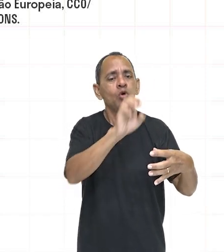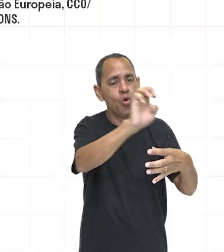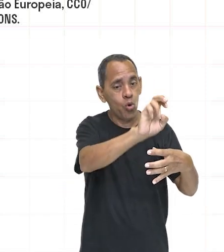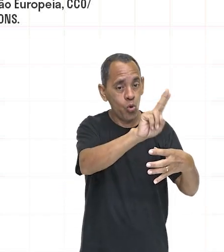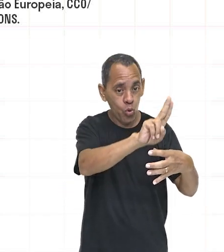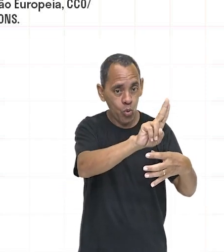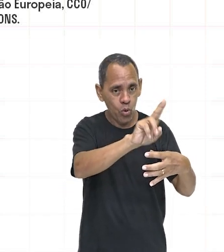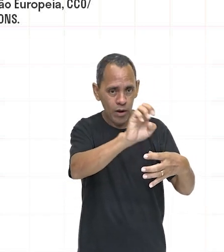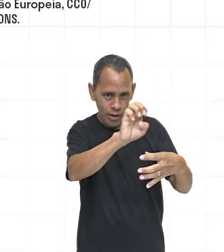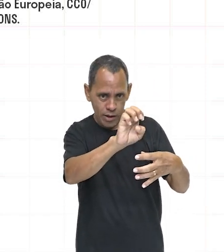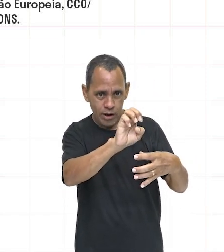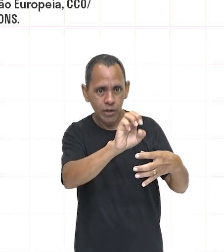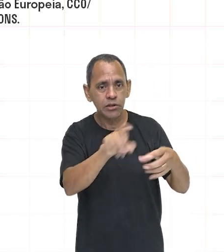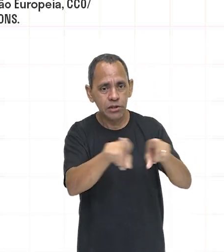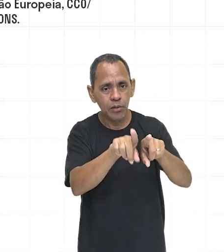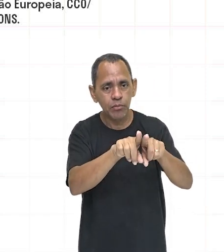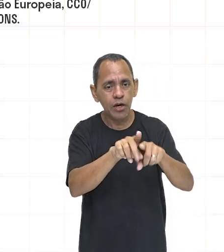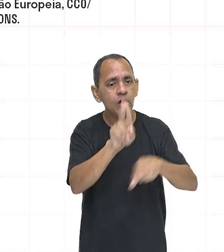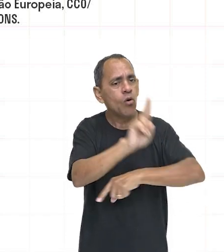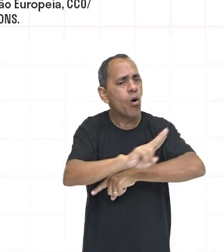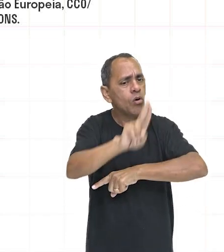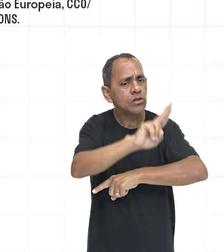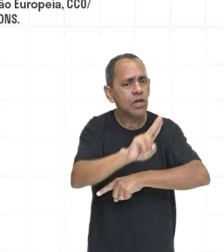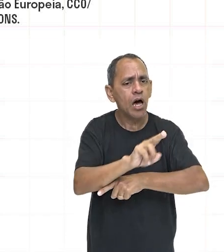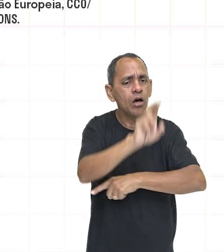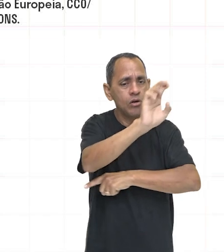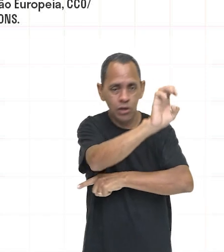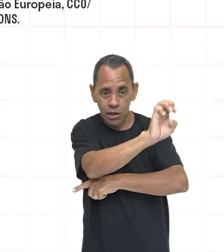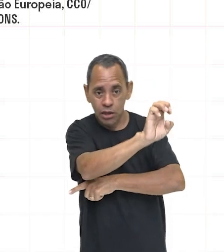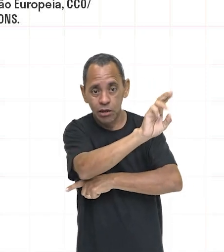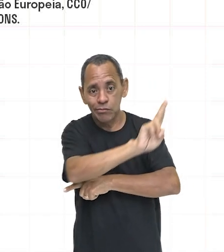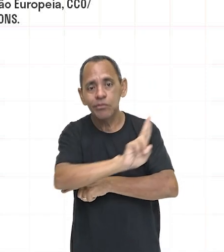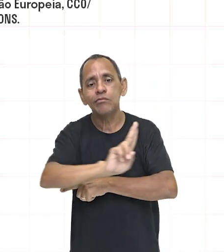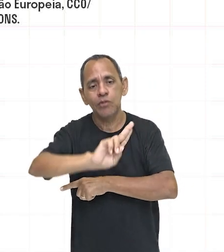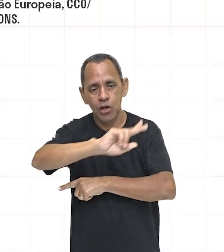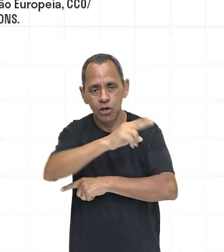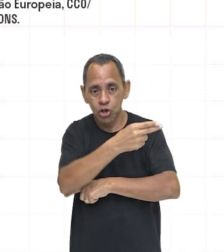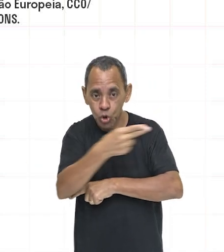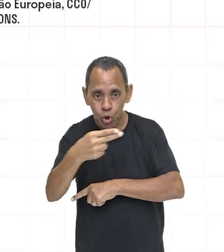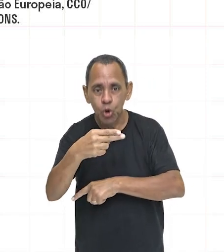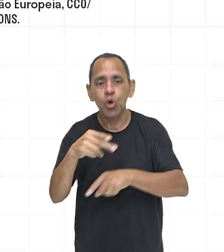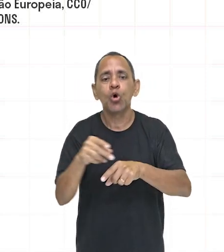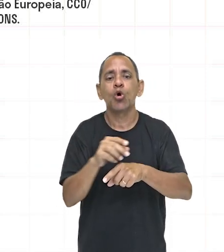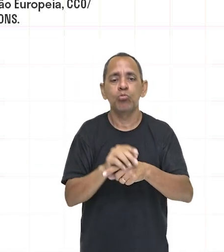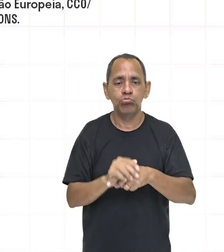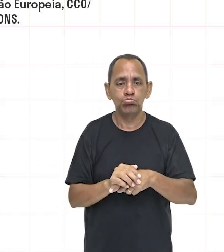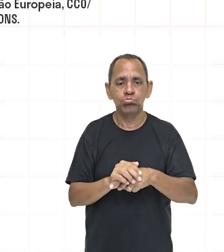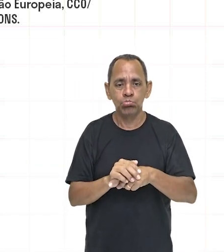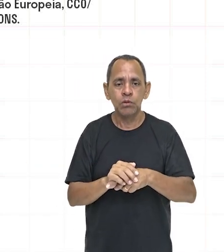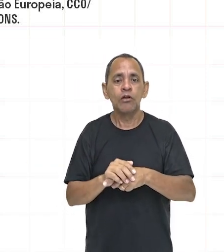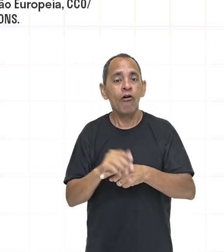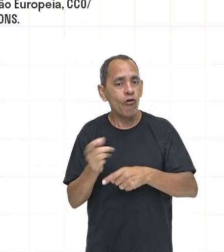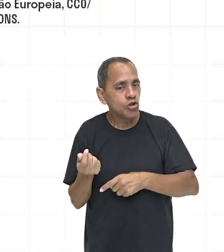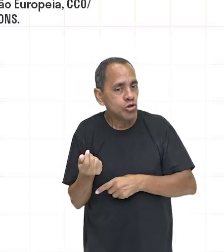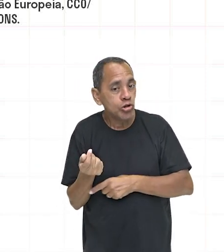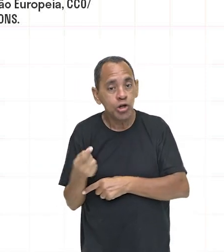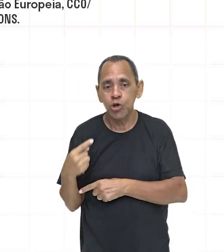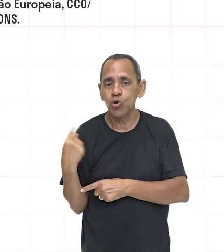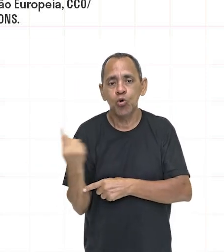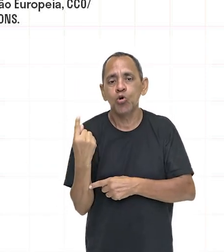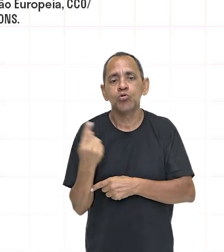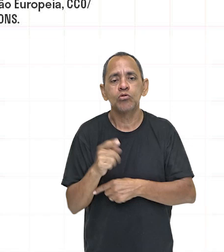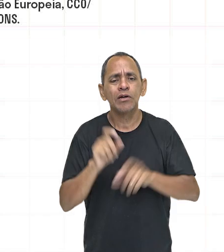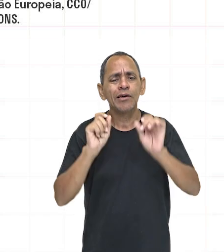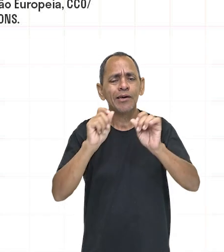Europeia vão adotar o euro como moeda única, tá? Quem eram esses países